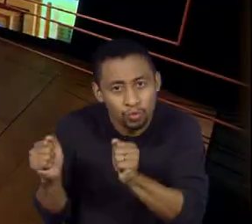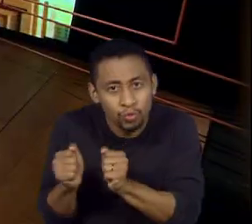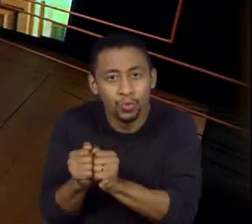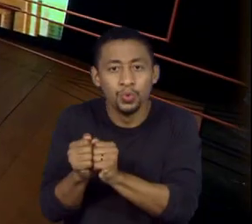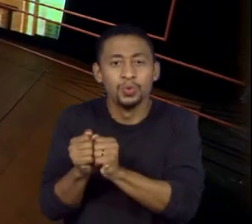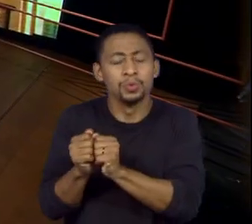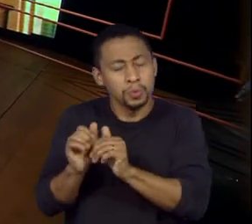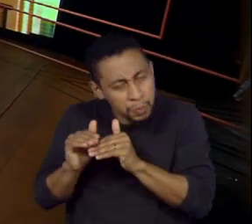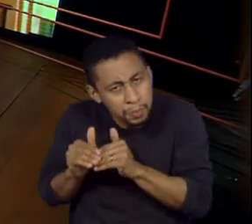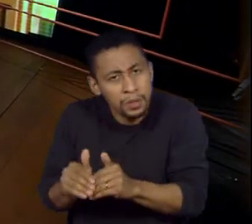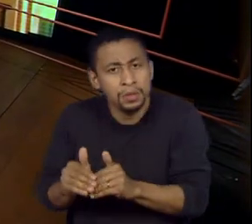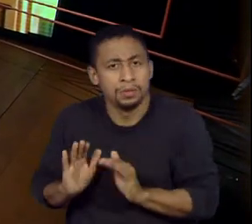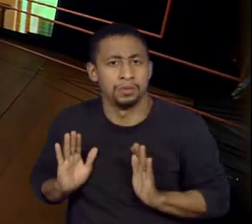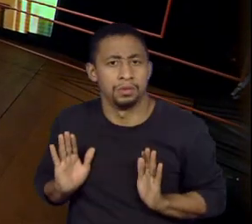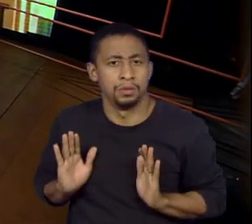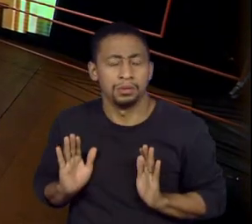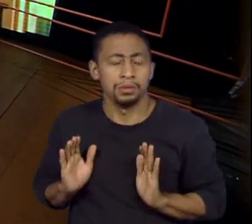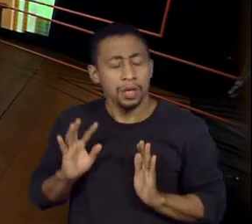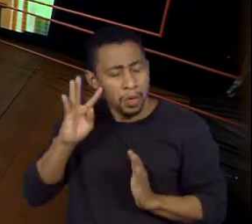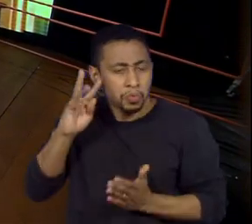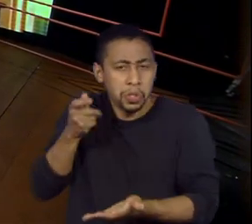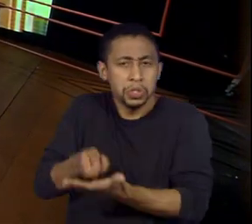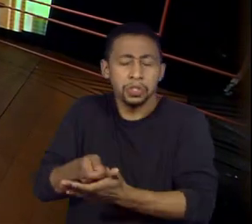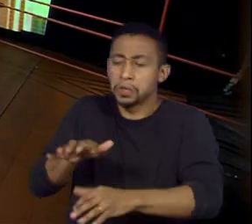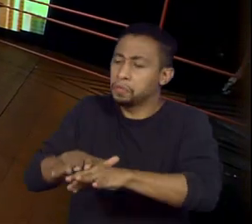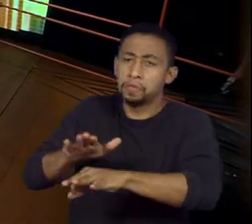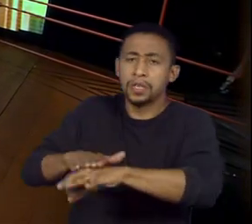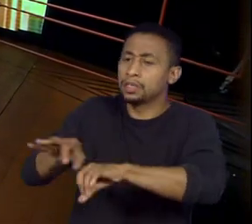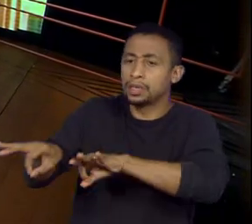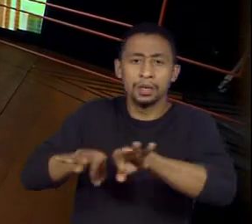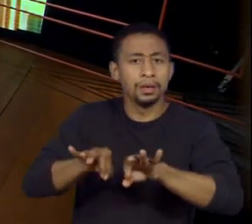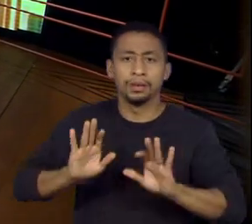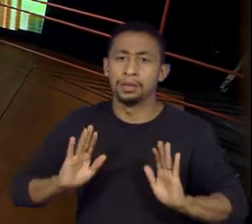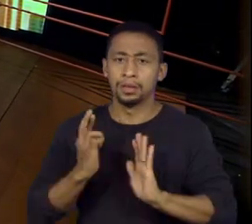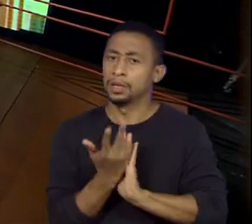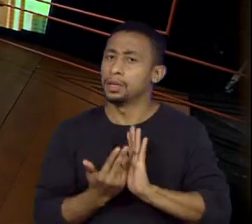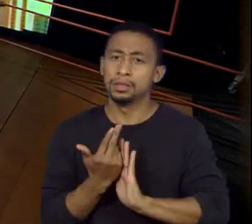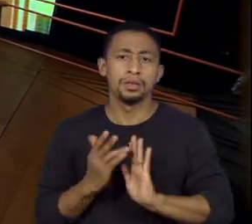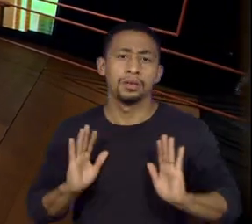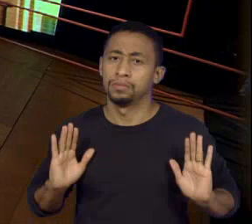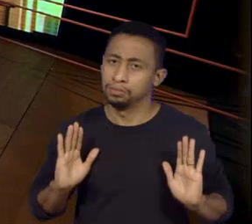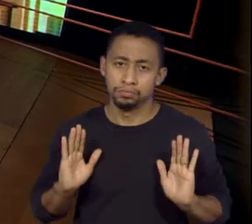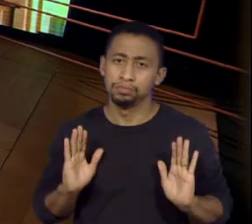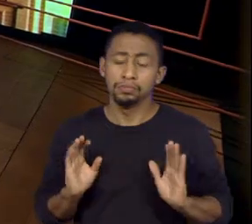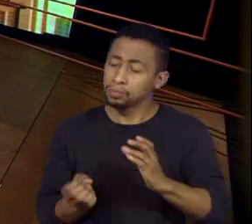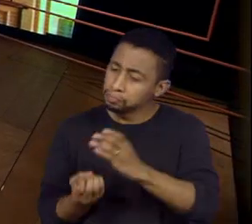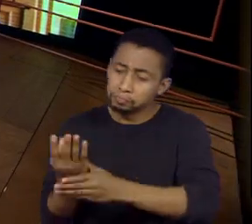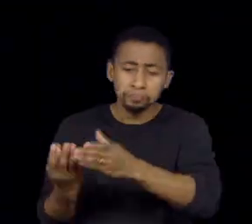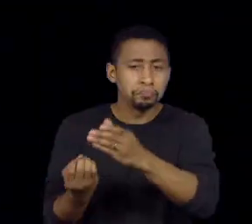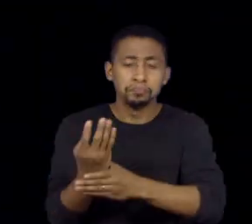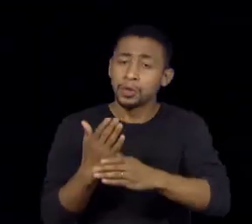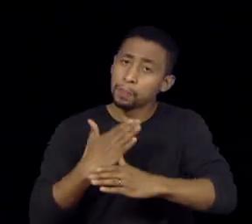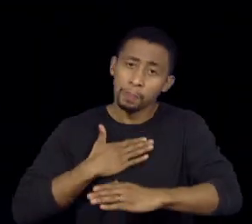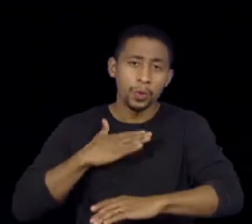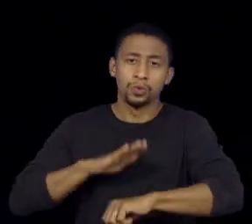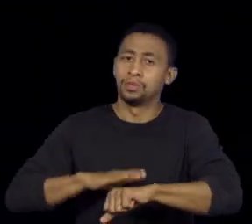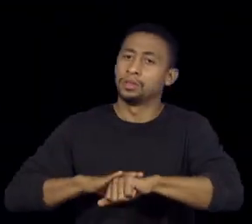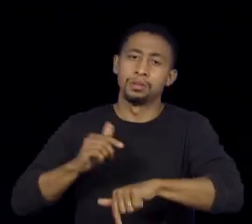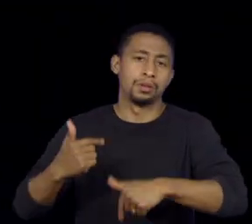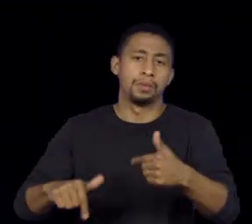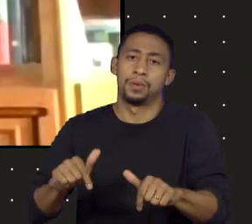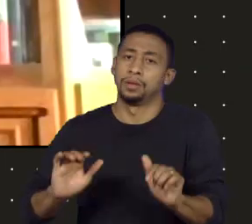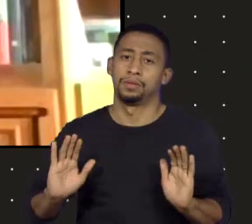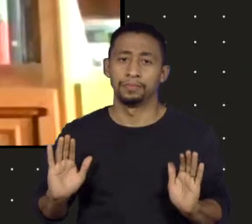eu decidi fazer desde cedo. Eu nunca pretendi outra coisa a não ser servir outras grandes obras. Esse é o meu